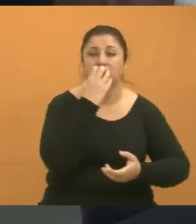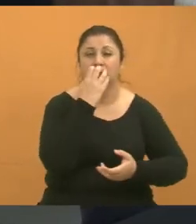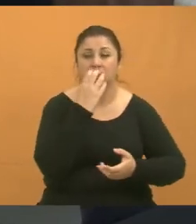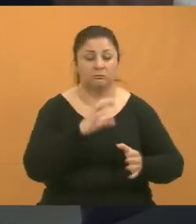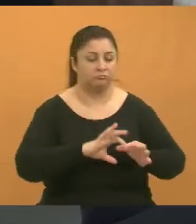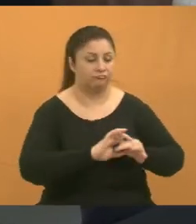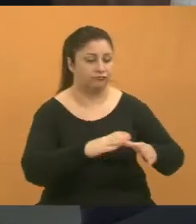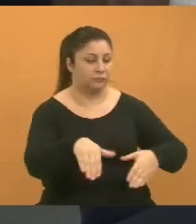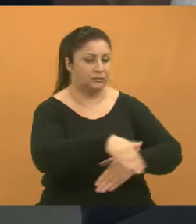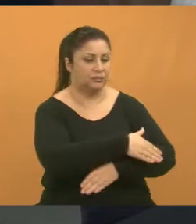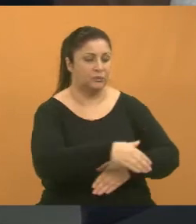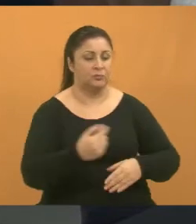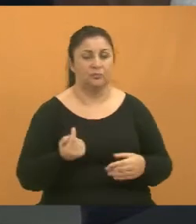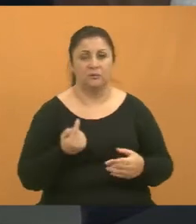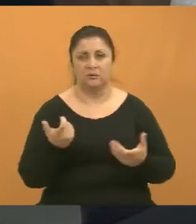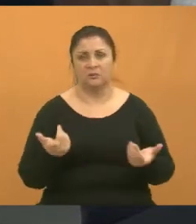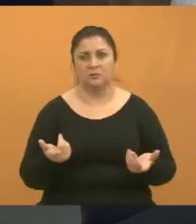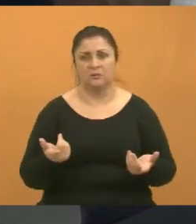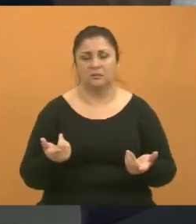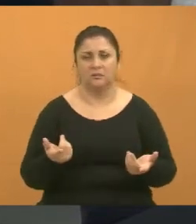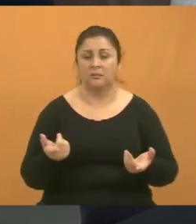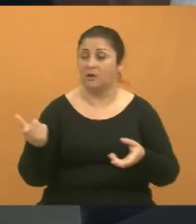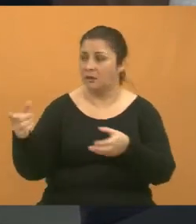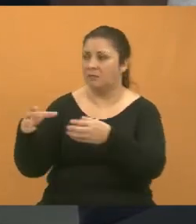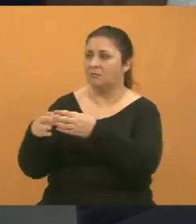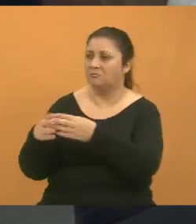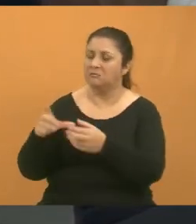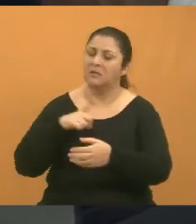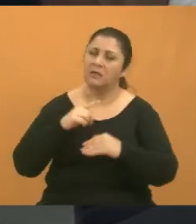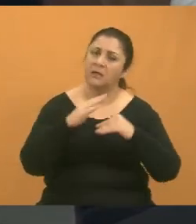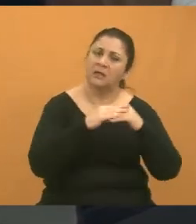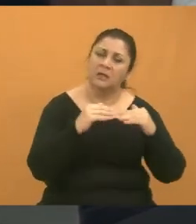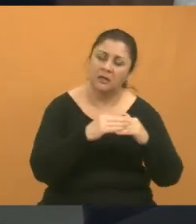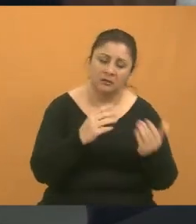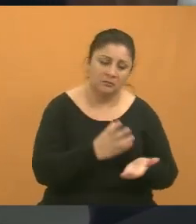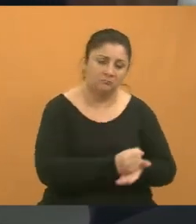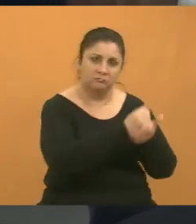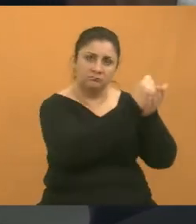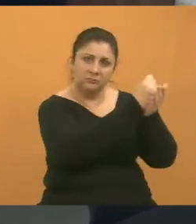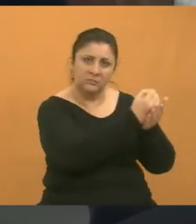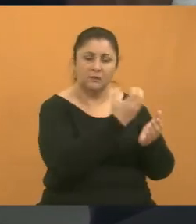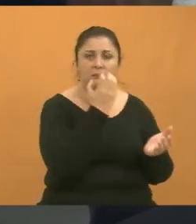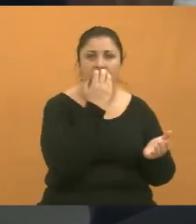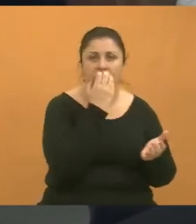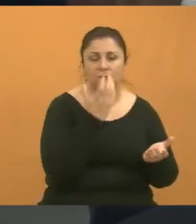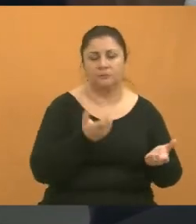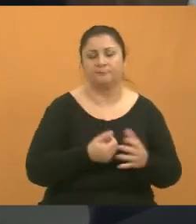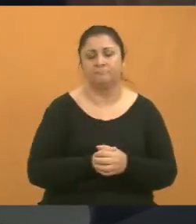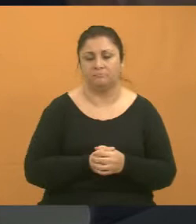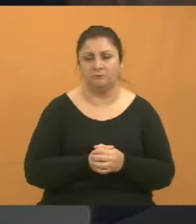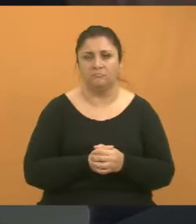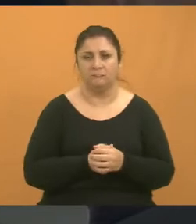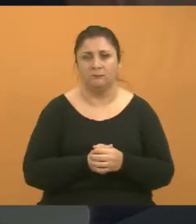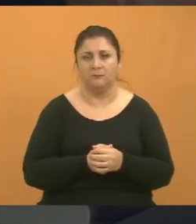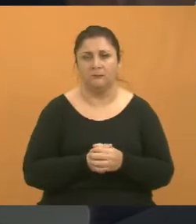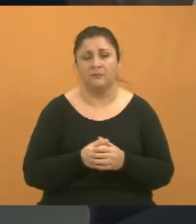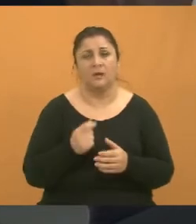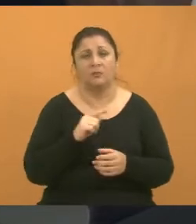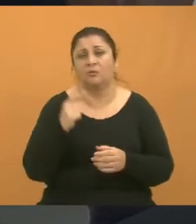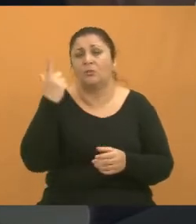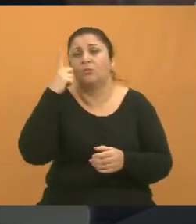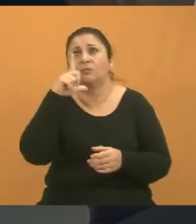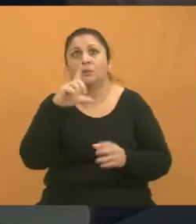rua, e vocês, com muito carinho e dedicação, vão lá e salvam esses cachorros. Claro que vocês não conseguem